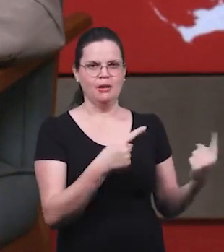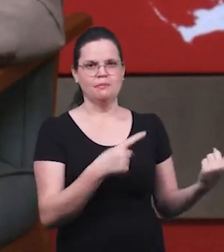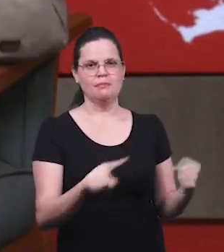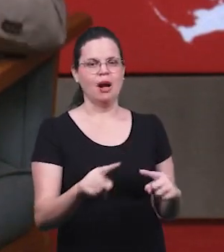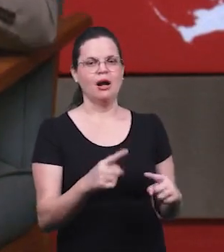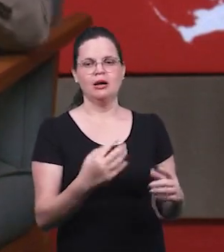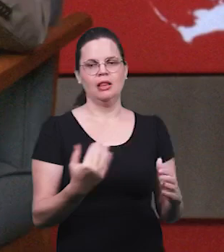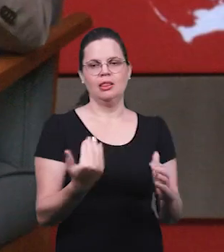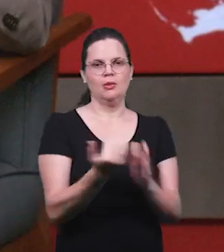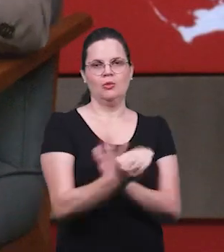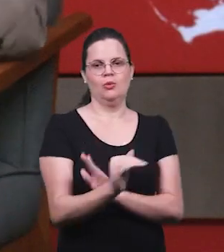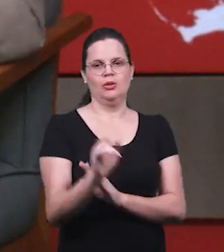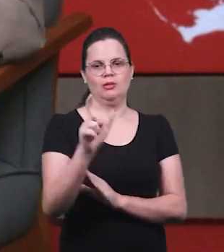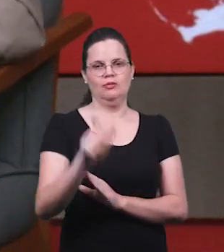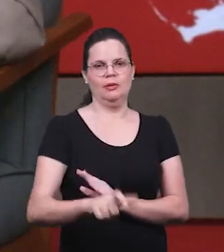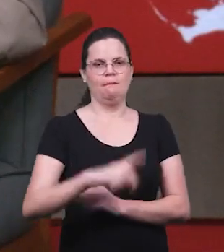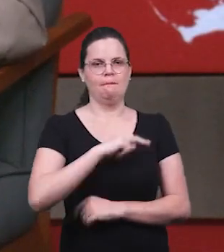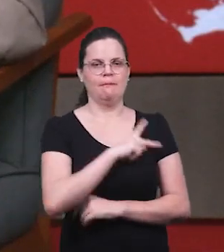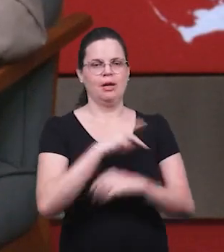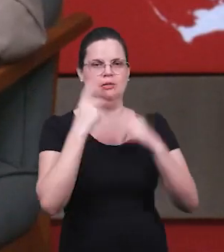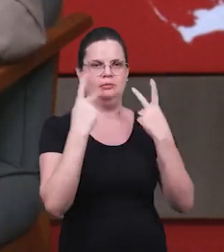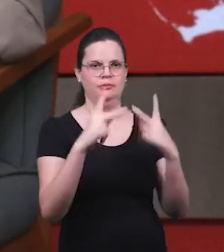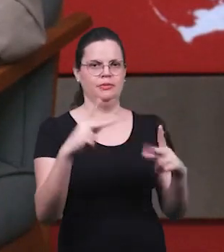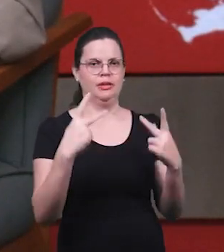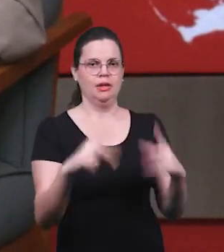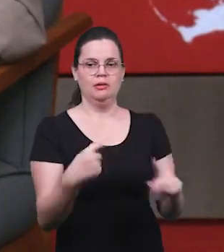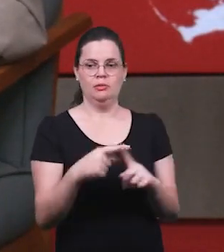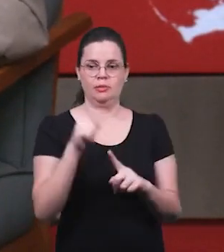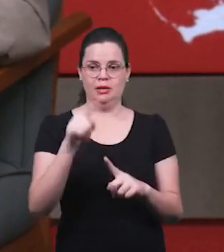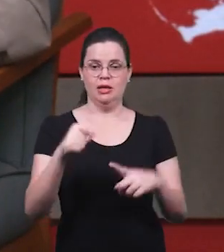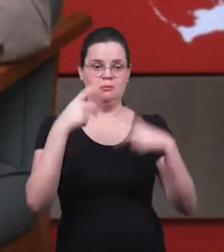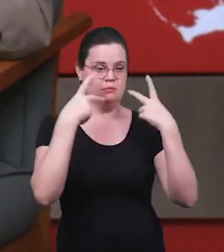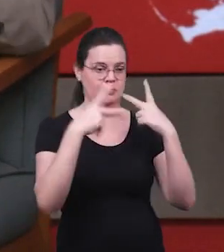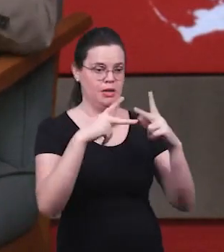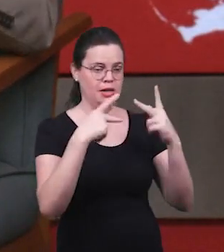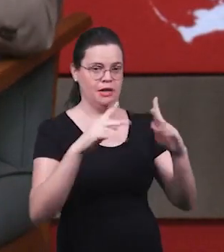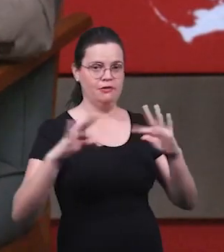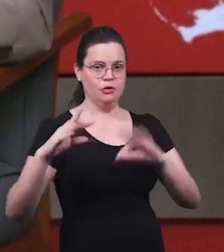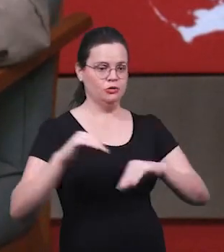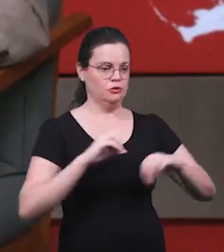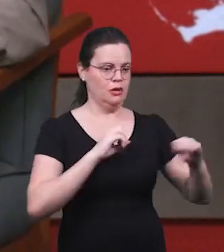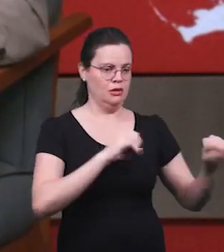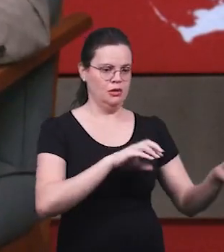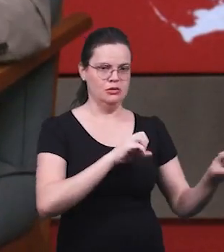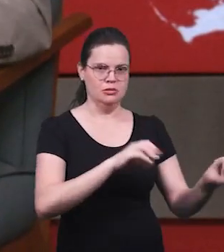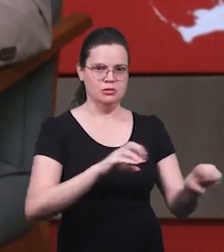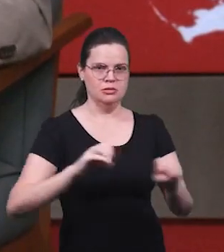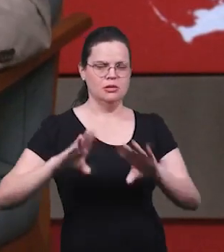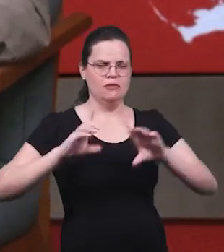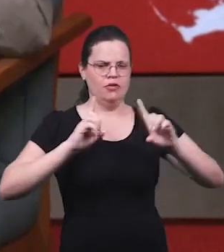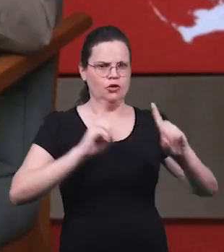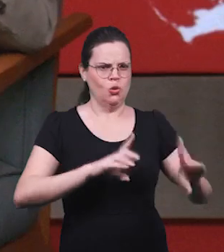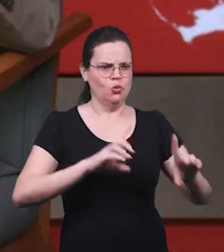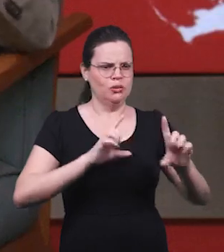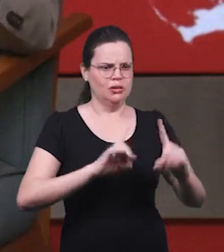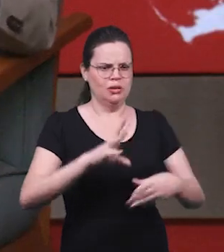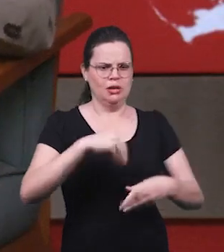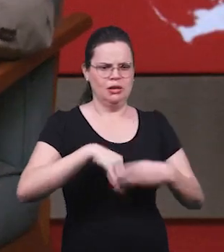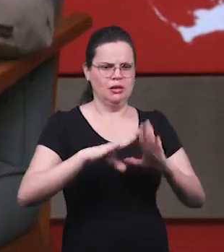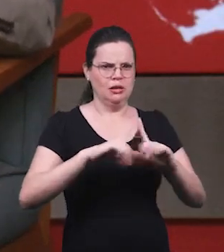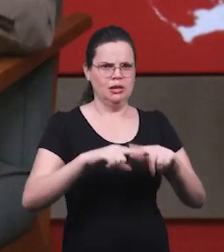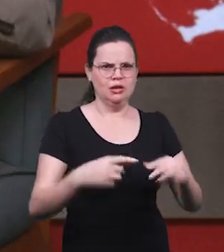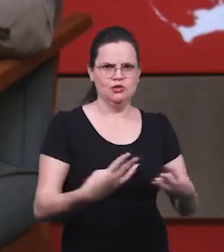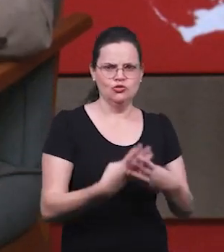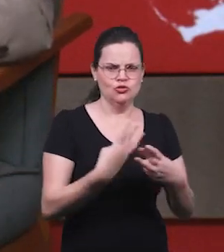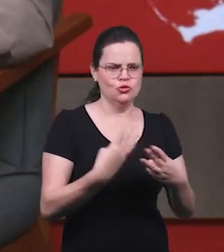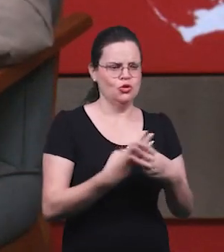pregação dele, porque era notório tudo que ele pregava e aquilo que ele ensinava com toda a intrepidez nas